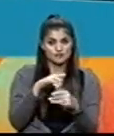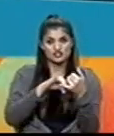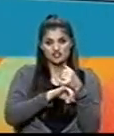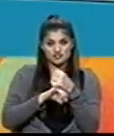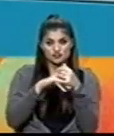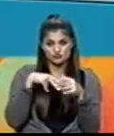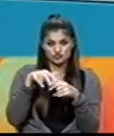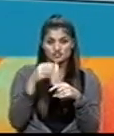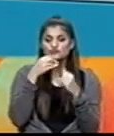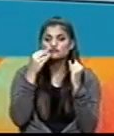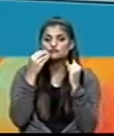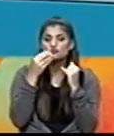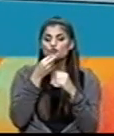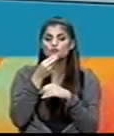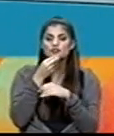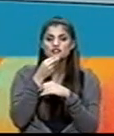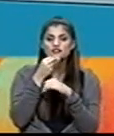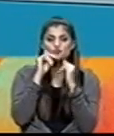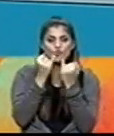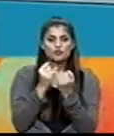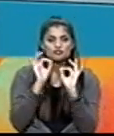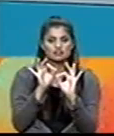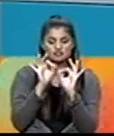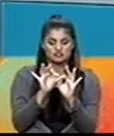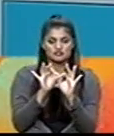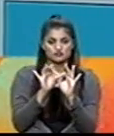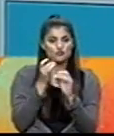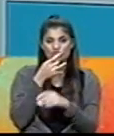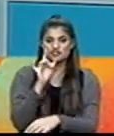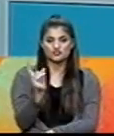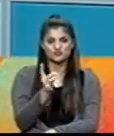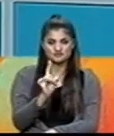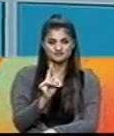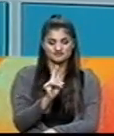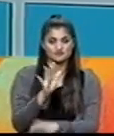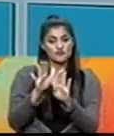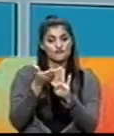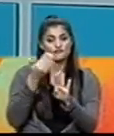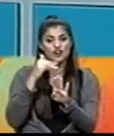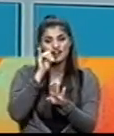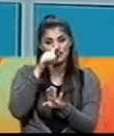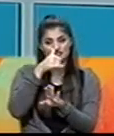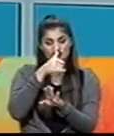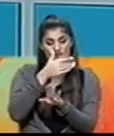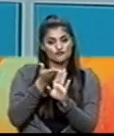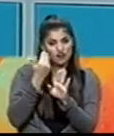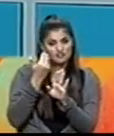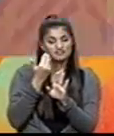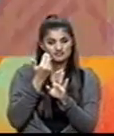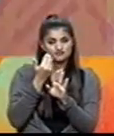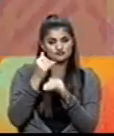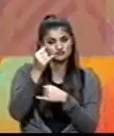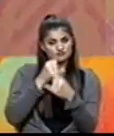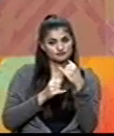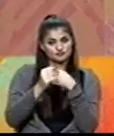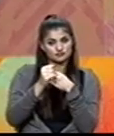Portuguesa de Nutrição, a doutora Helena Real, não deixou. Ah, então tiveste que retirar as natas? E então retirei as natas e fui